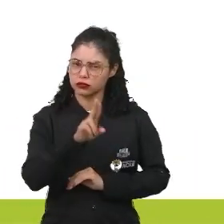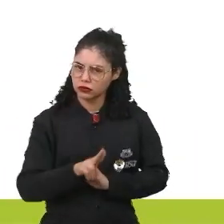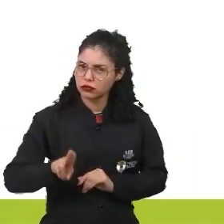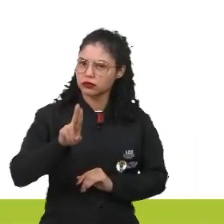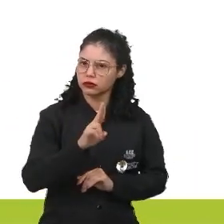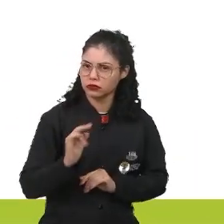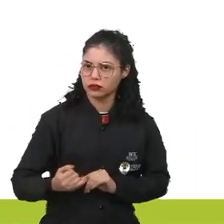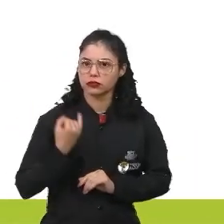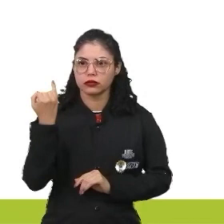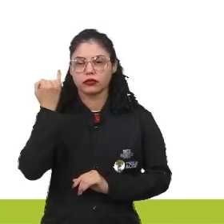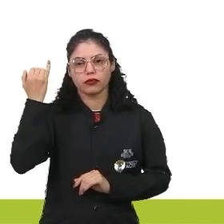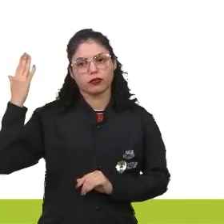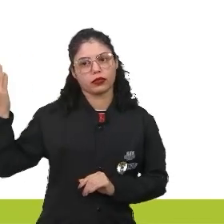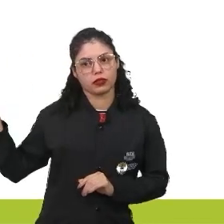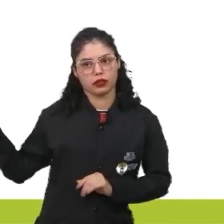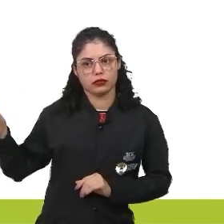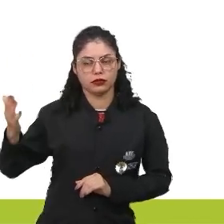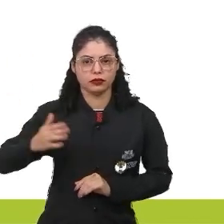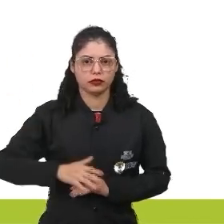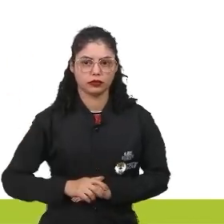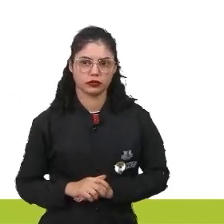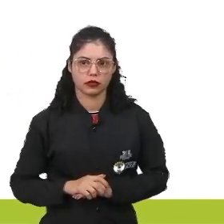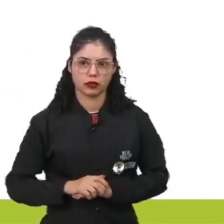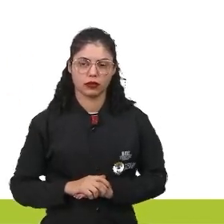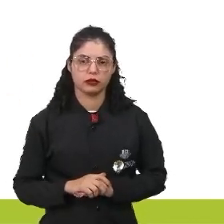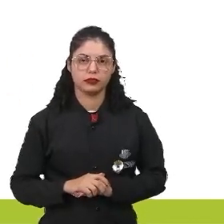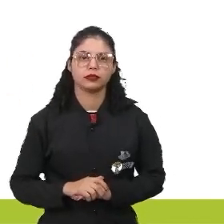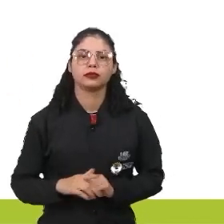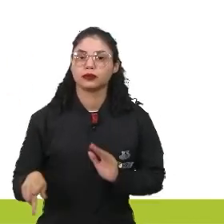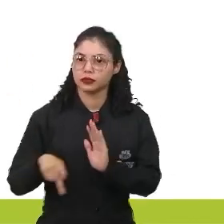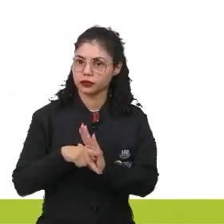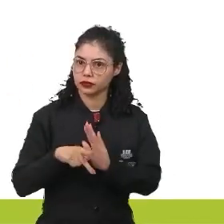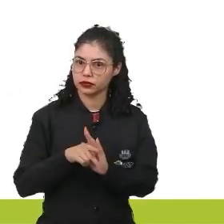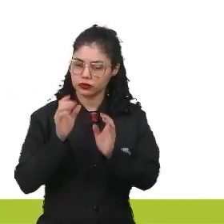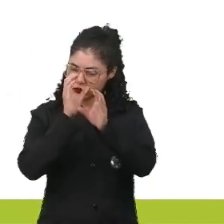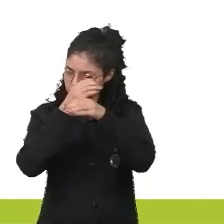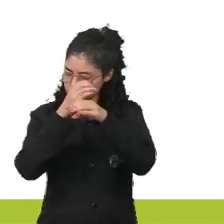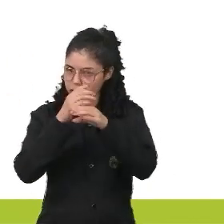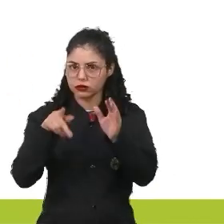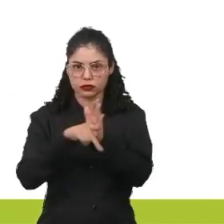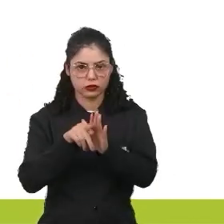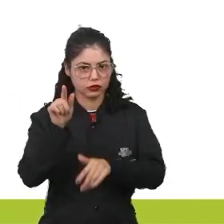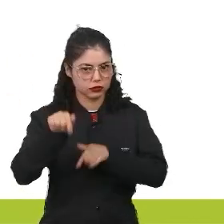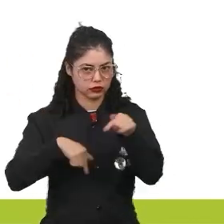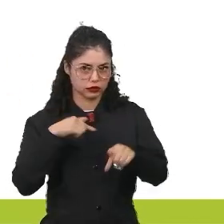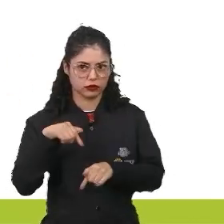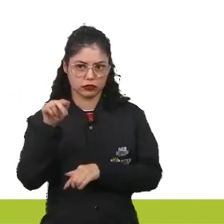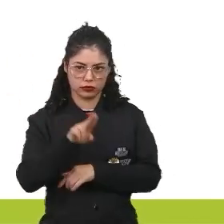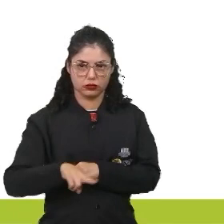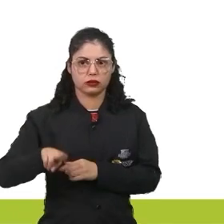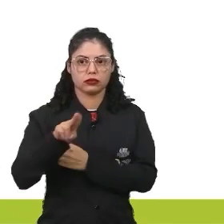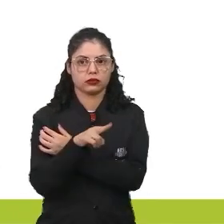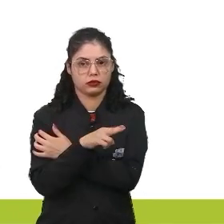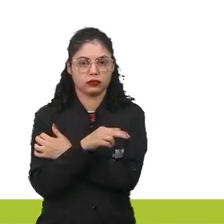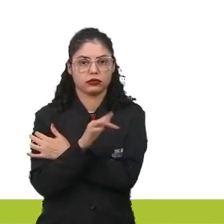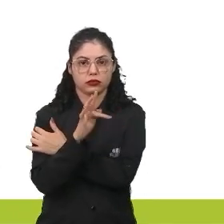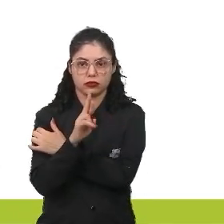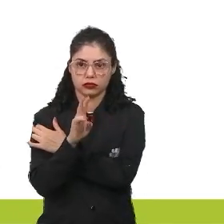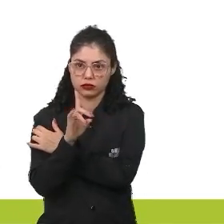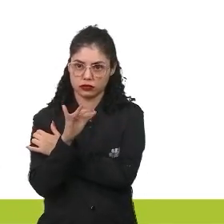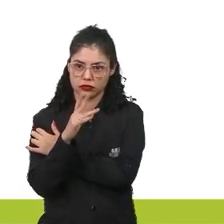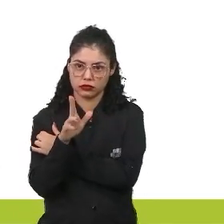utilizado principalmente utilizando esses aparelhos em laboratórios químicos, é utilizando o funil